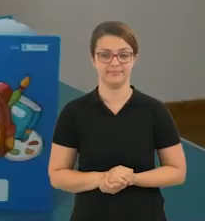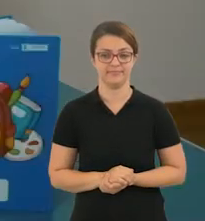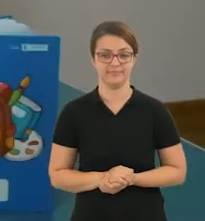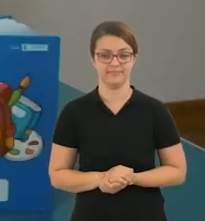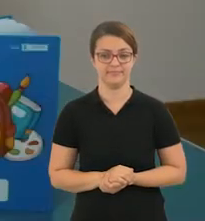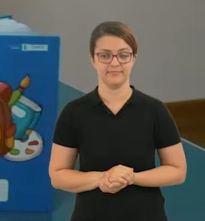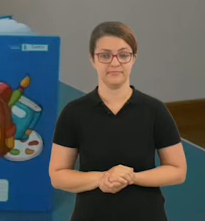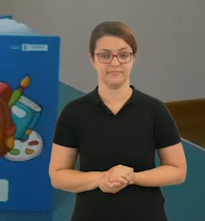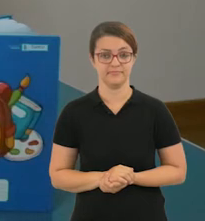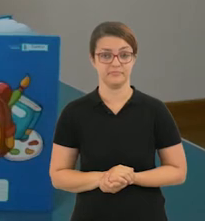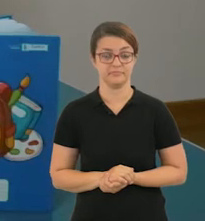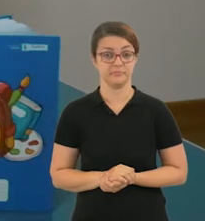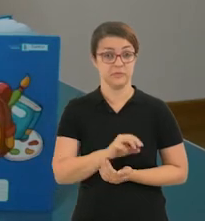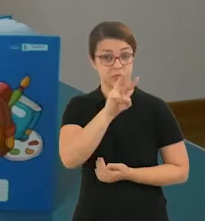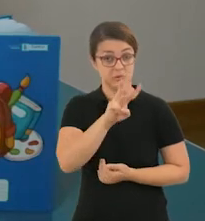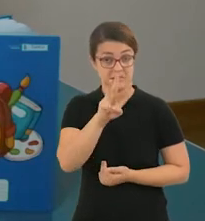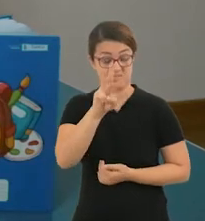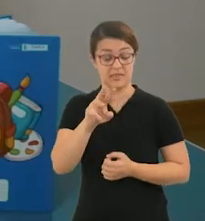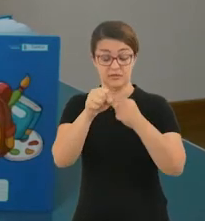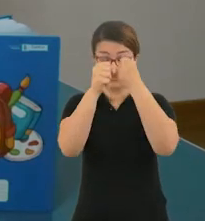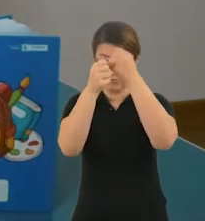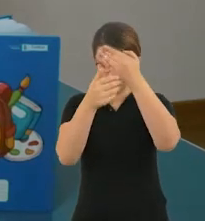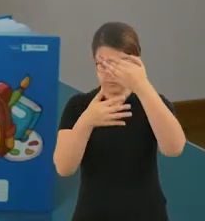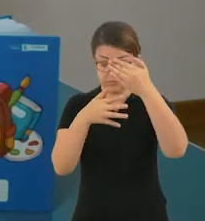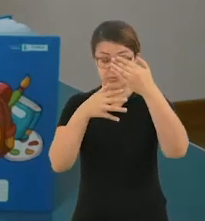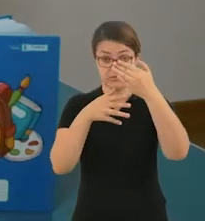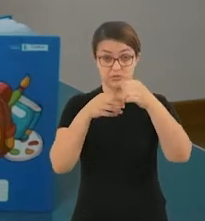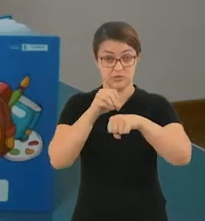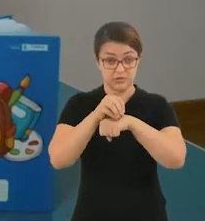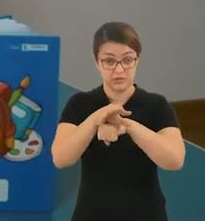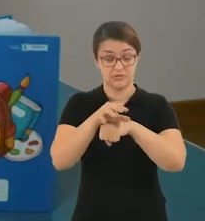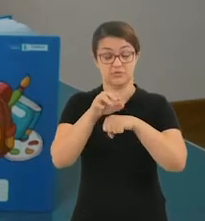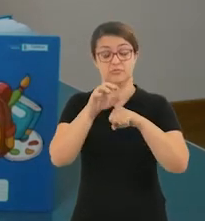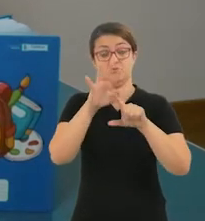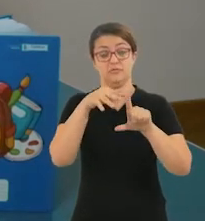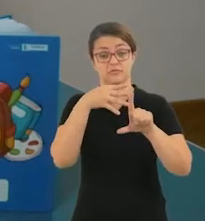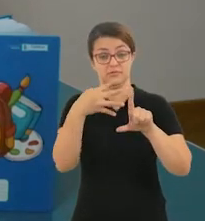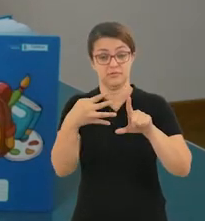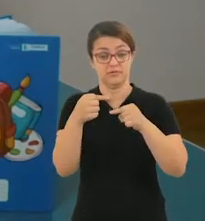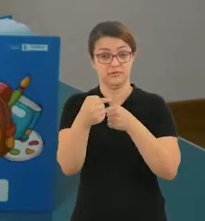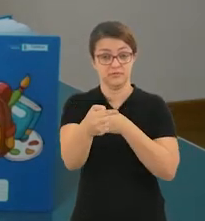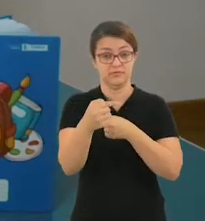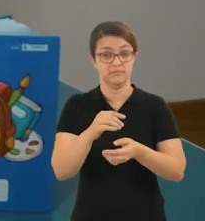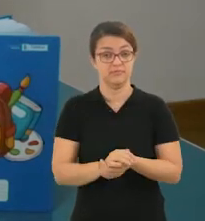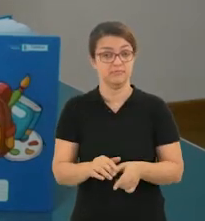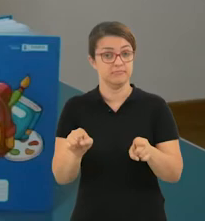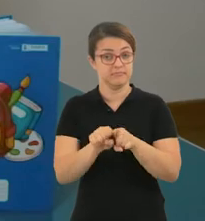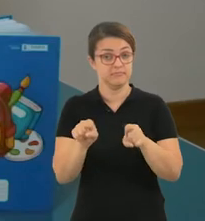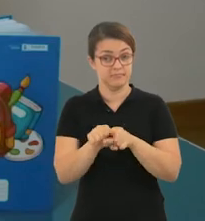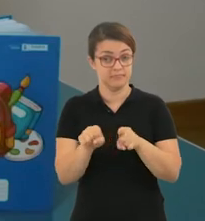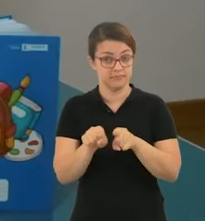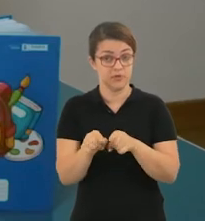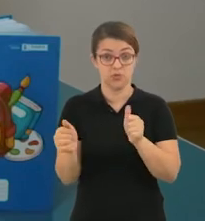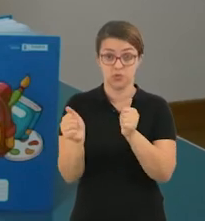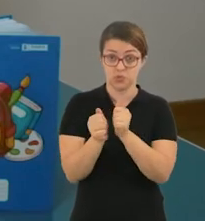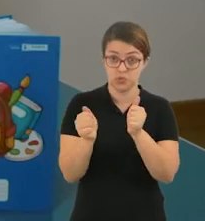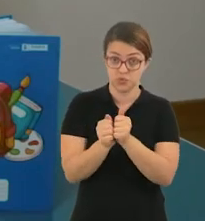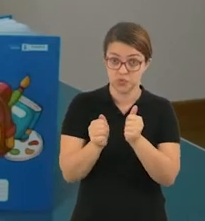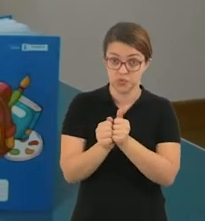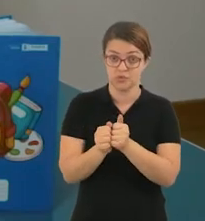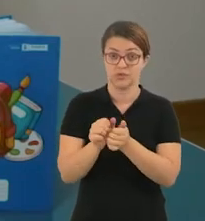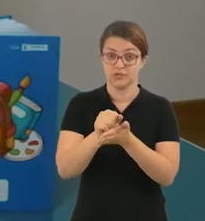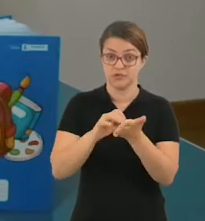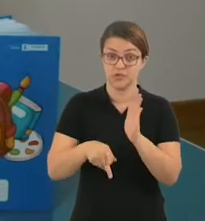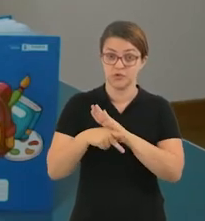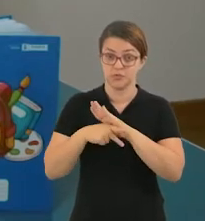Ao acessarem a plataforma, vocês vão ver as sugestões de atividades. Essas daqui são as dessa semana. Também temos junto a adaptação